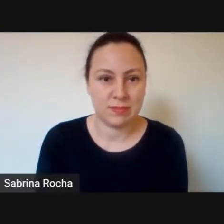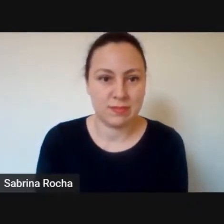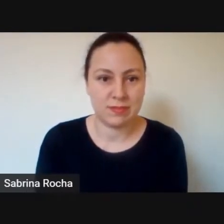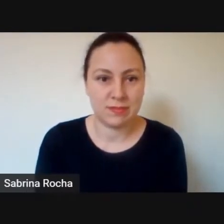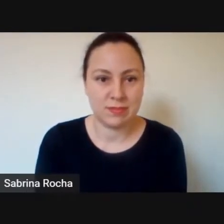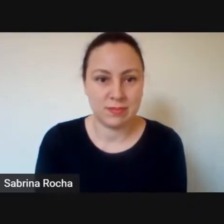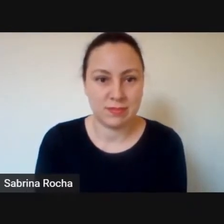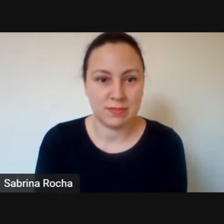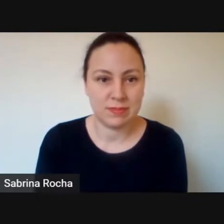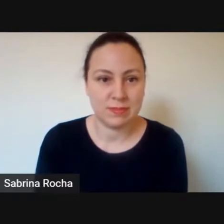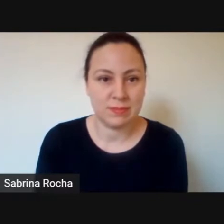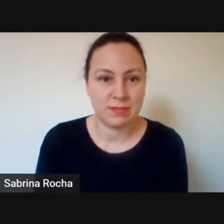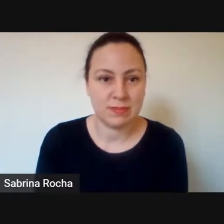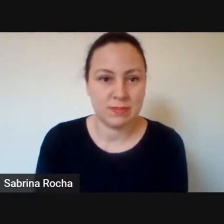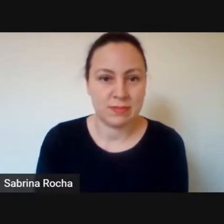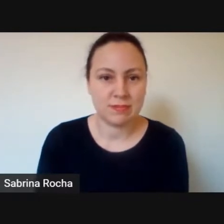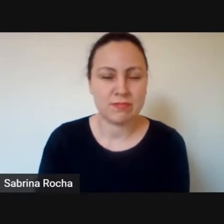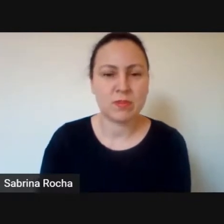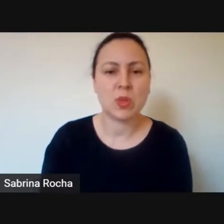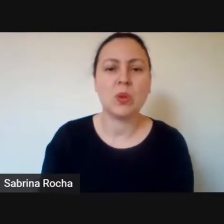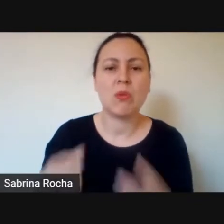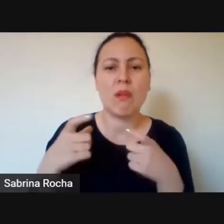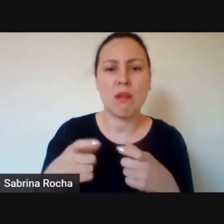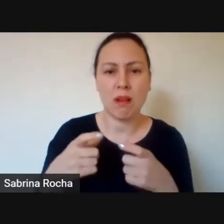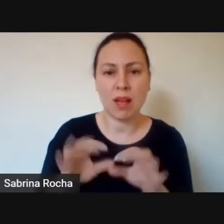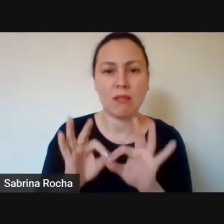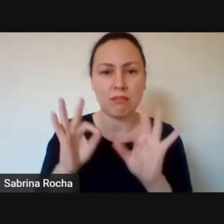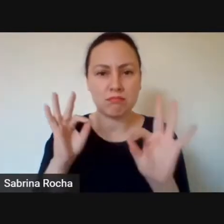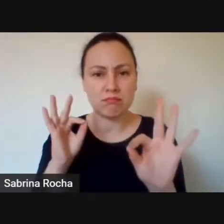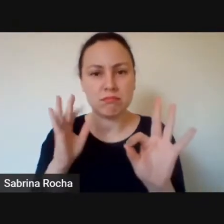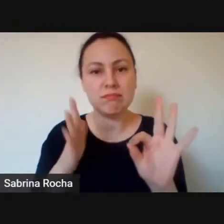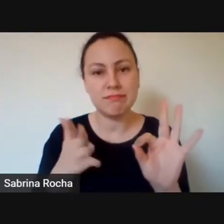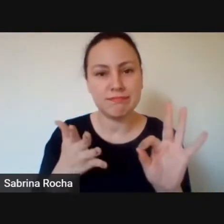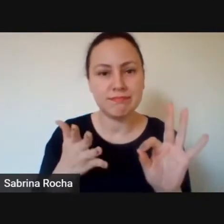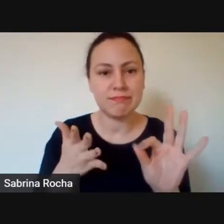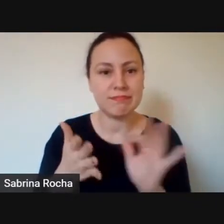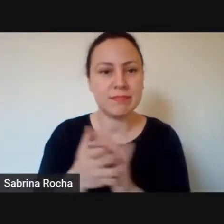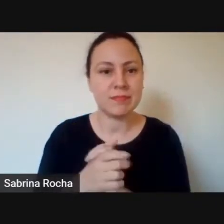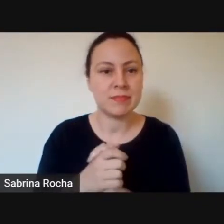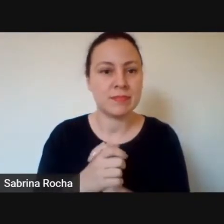A conexão dele caiu. Ele está num lugar um pouco mais distante.